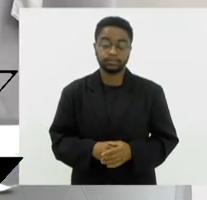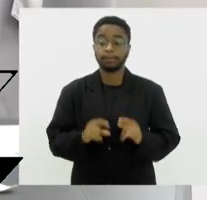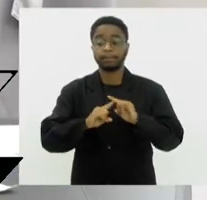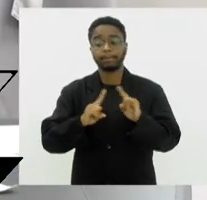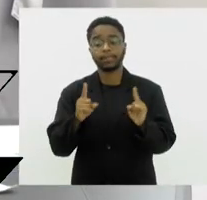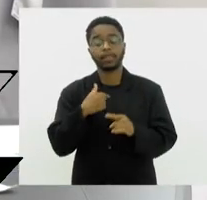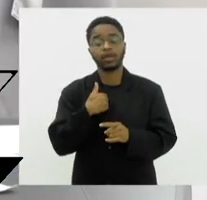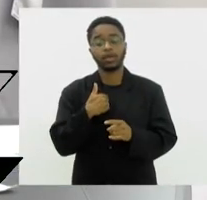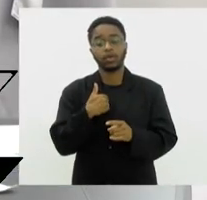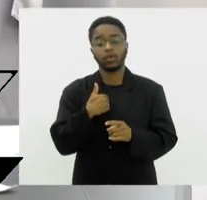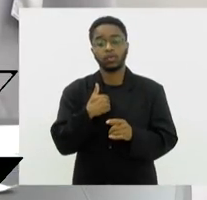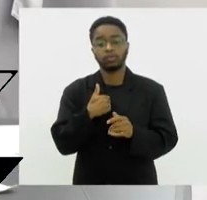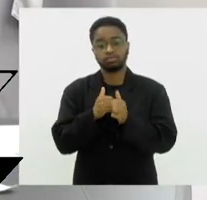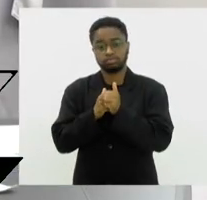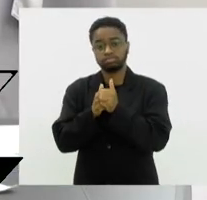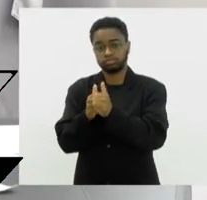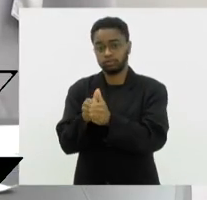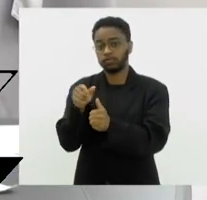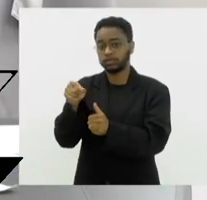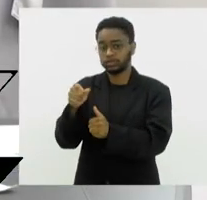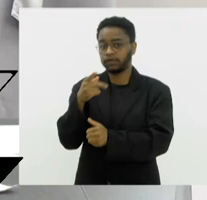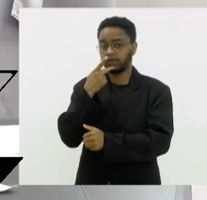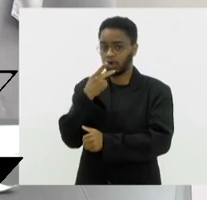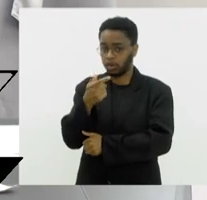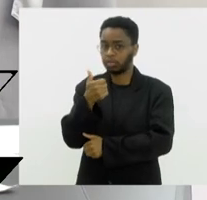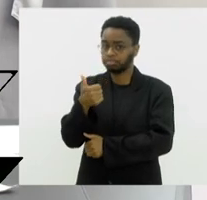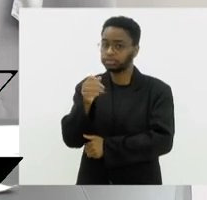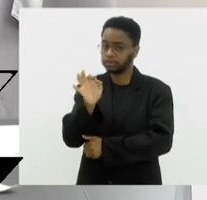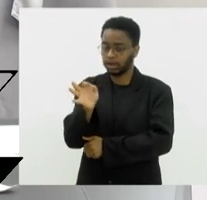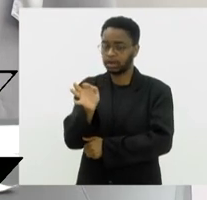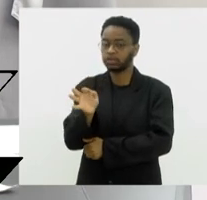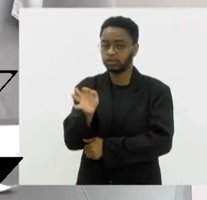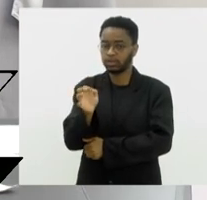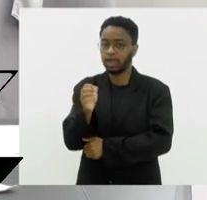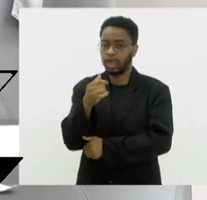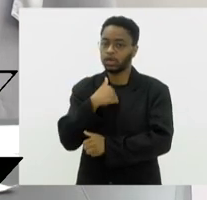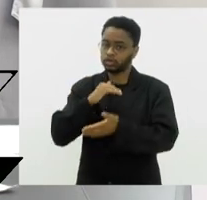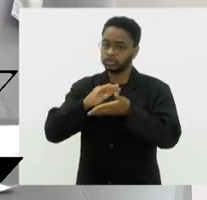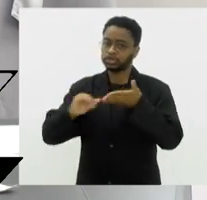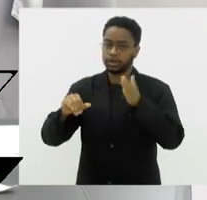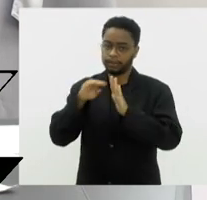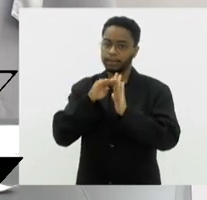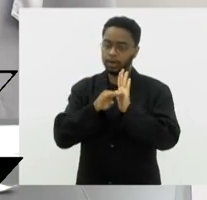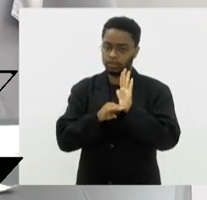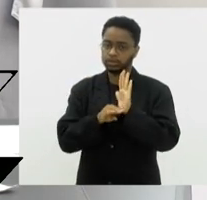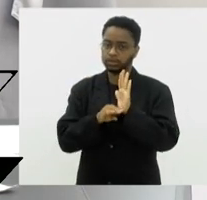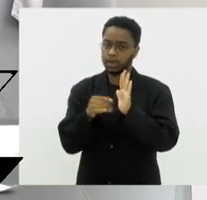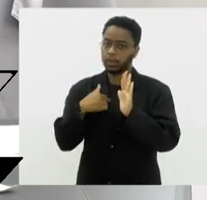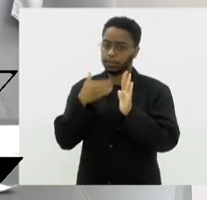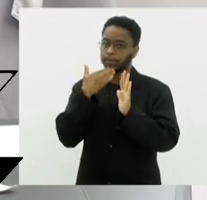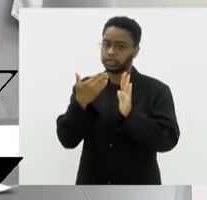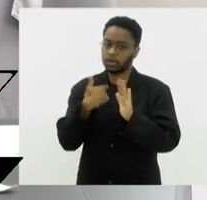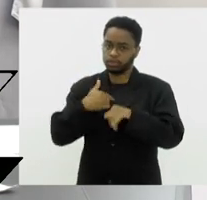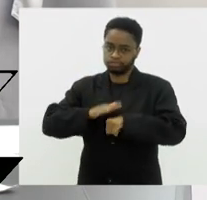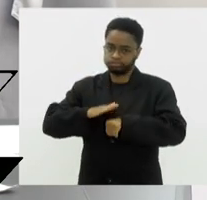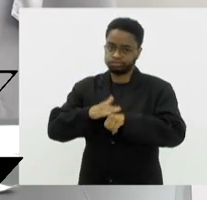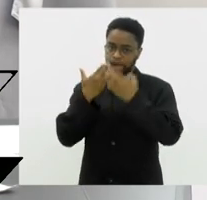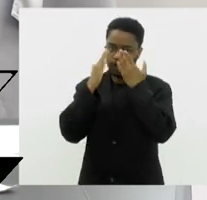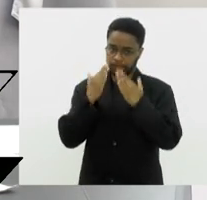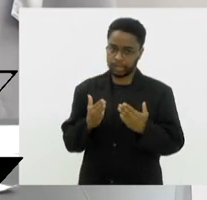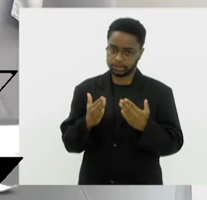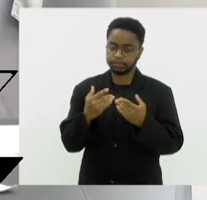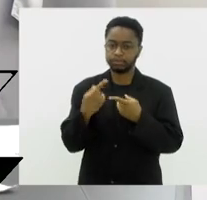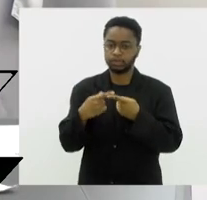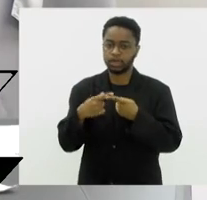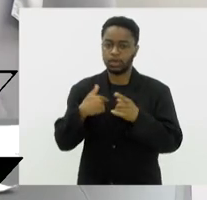seguindo aqui o que Vossa Excelência trouxe com muita propriedade, eu vou tirar o projeto de pauta, um pedido de vista para mim mesmo, que eu fui o